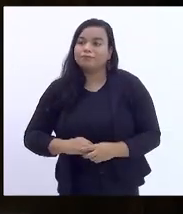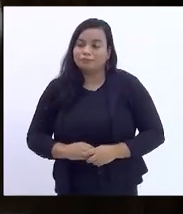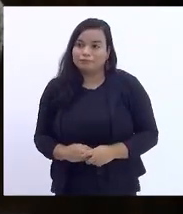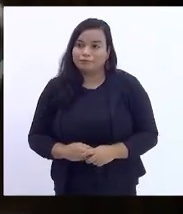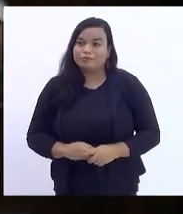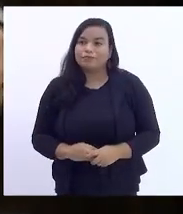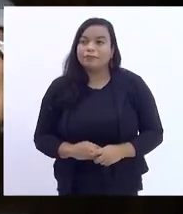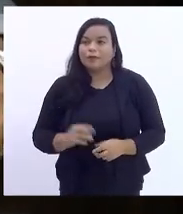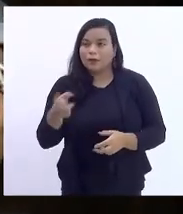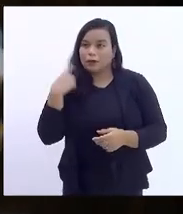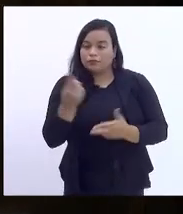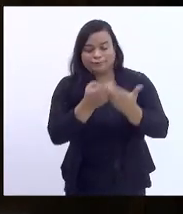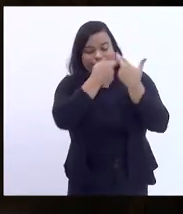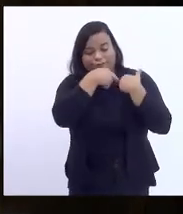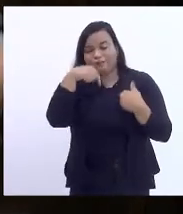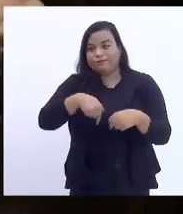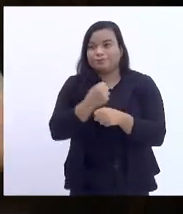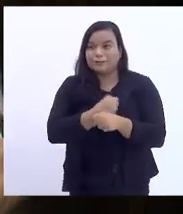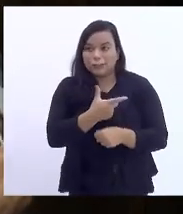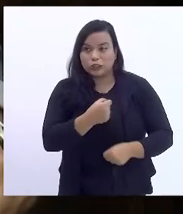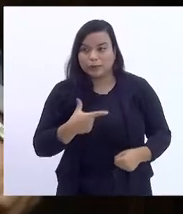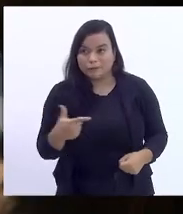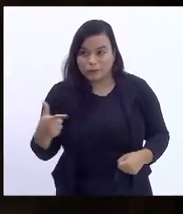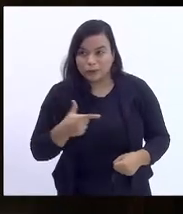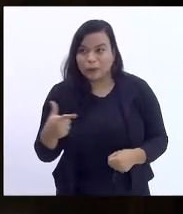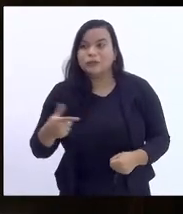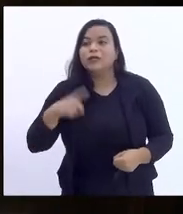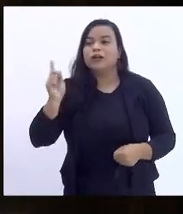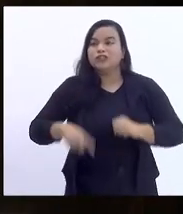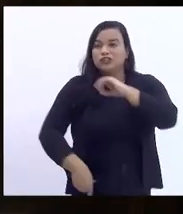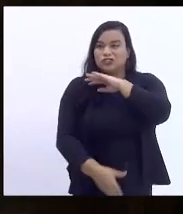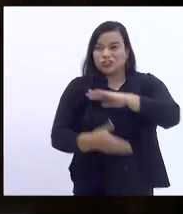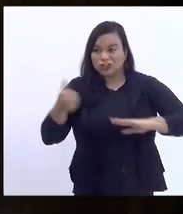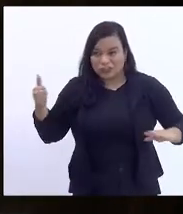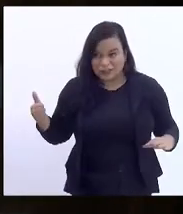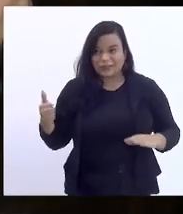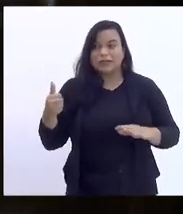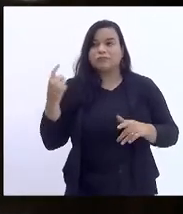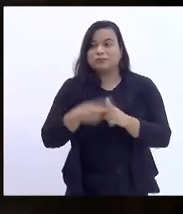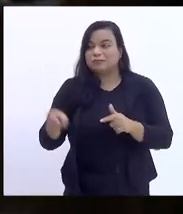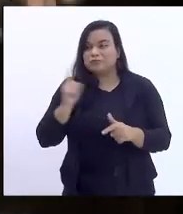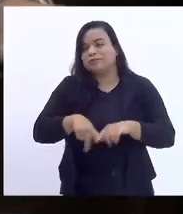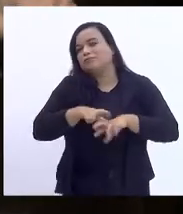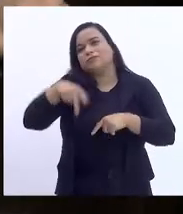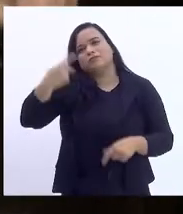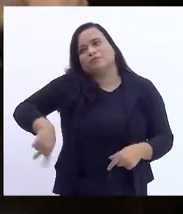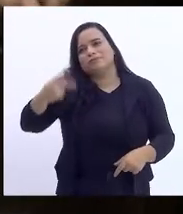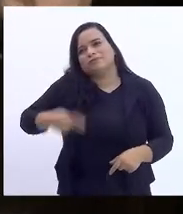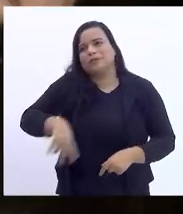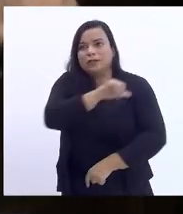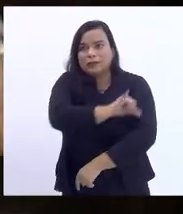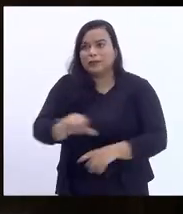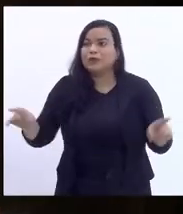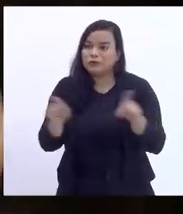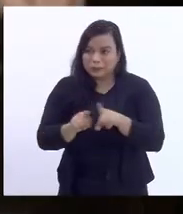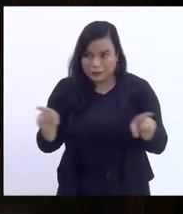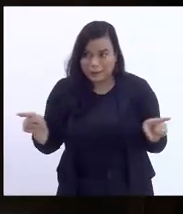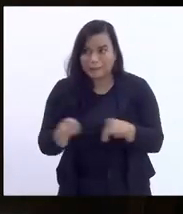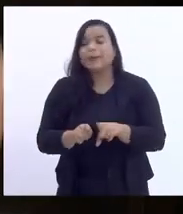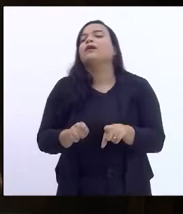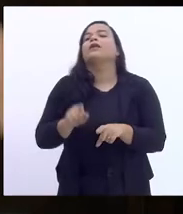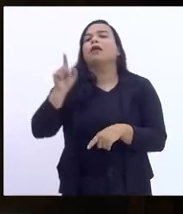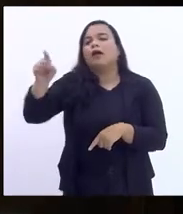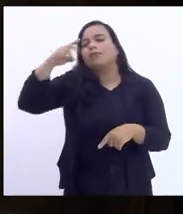é nós tem uma missão esse ano tirar o Castro do Rio de Janeiro e tirar o gozo do Brasil